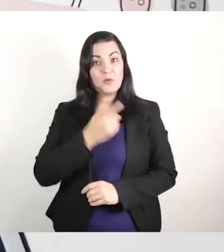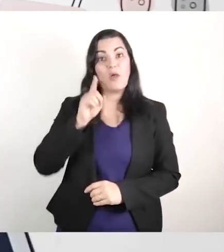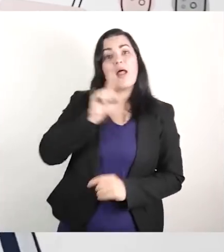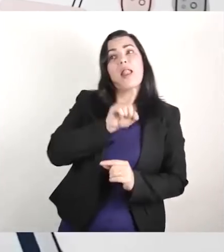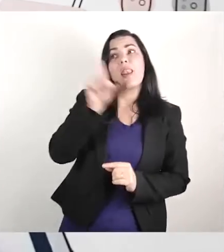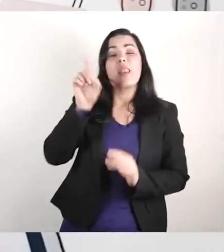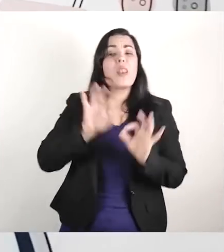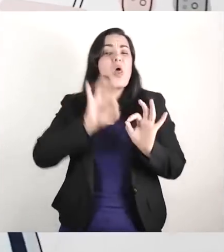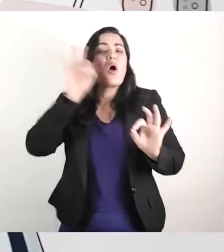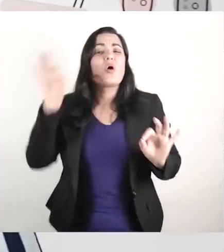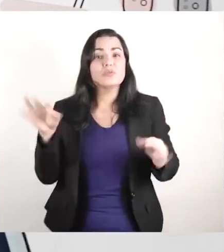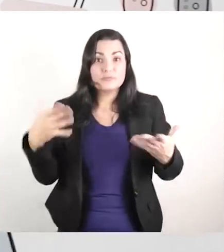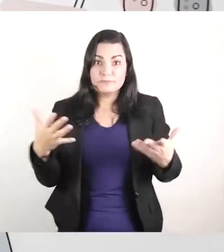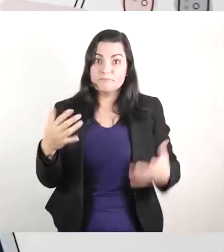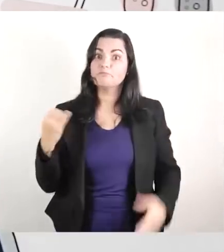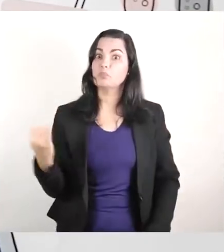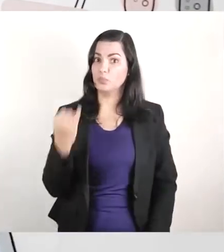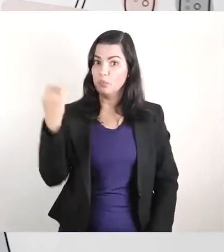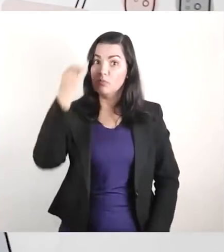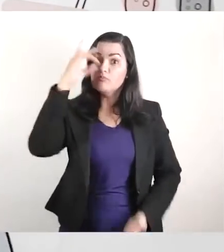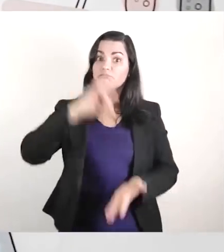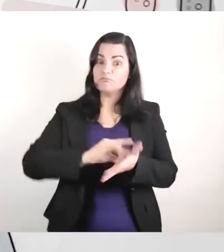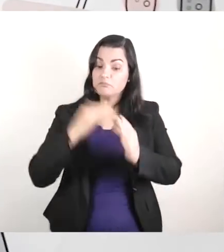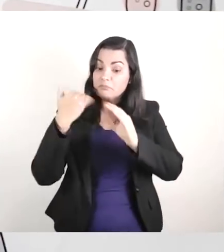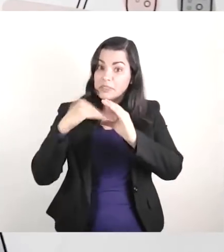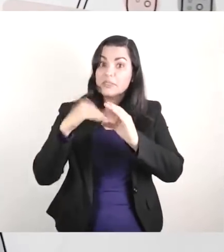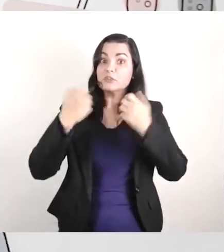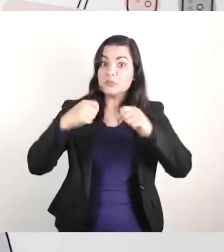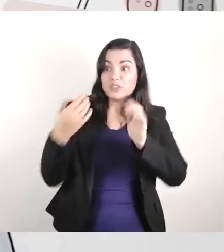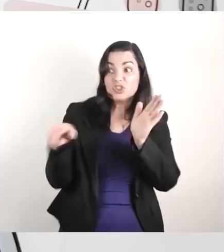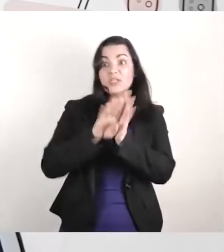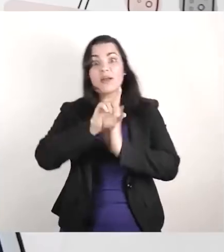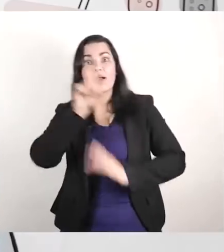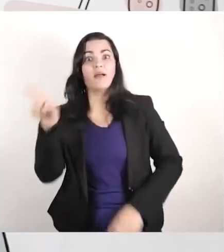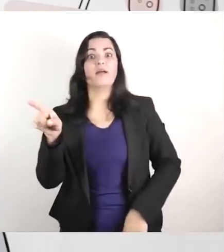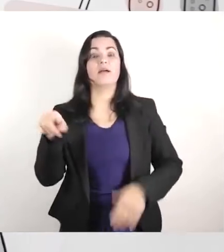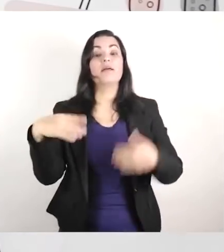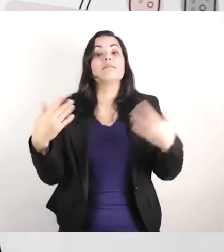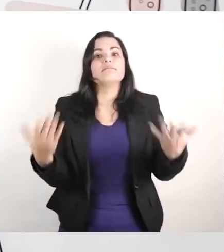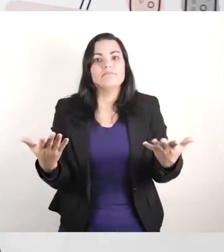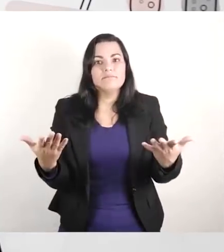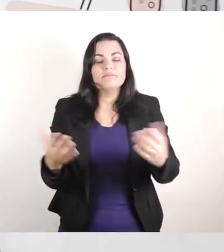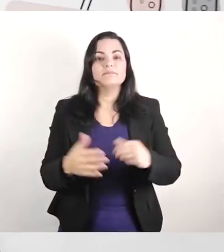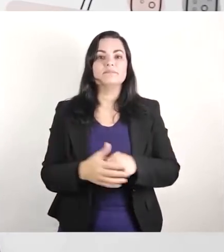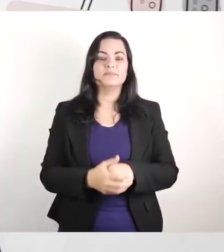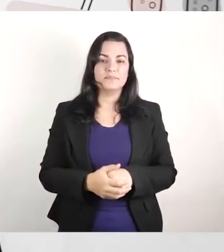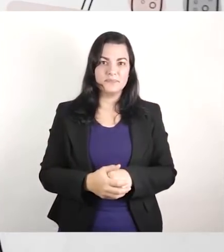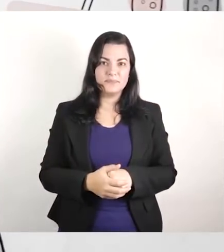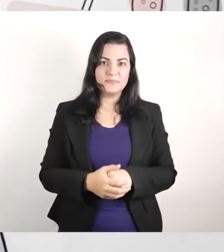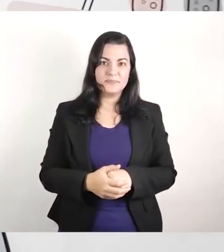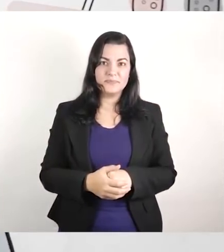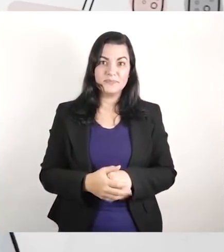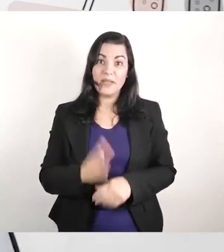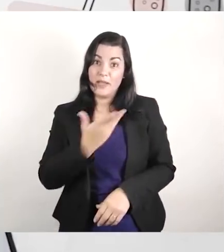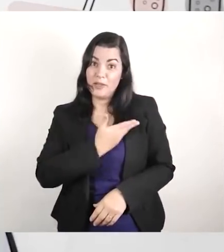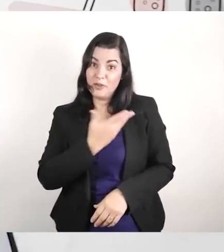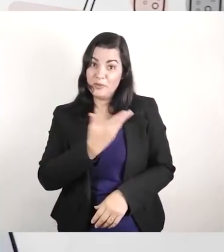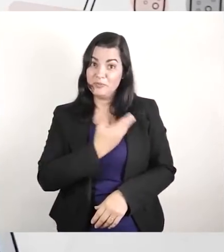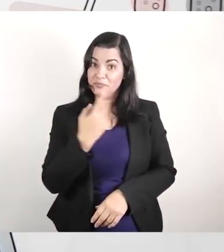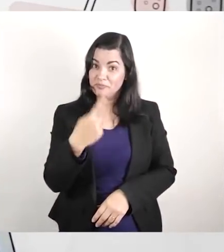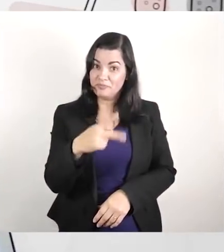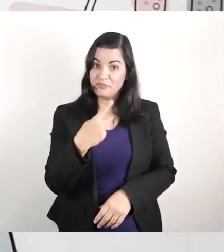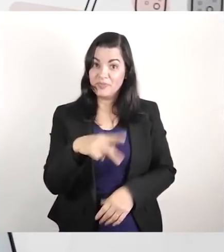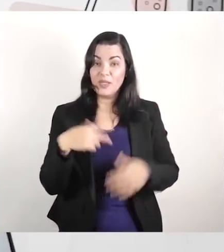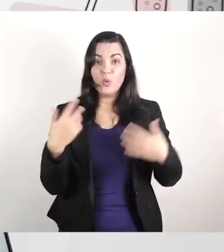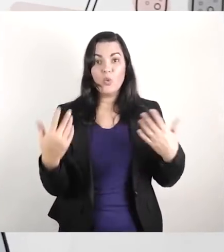só, essa mensagem é muito importante, ela precisa chegar do outro lado do oceano. O seu amigo